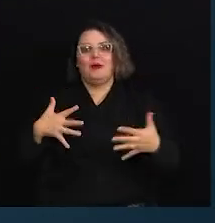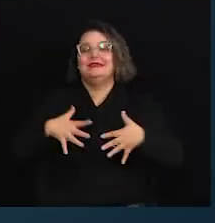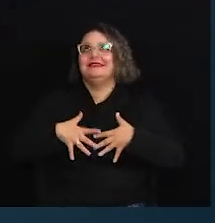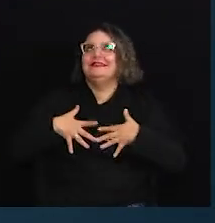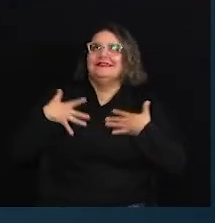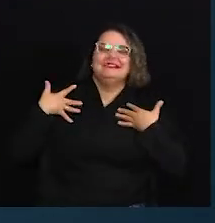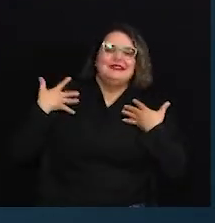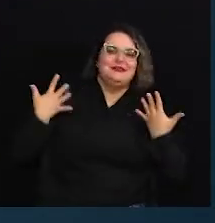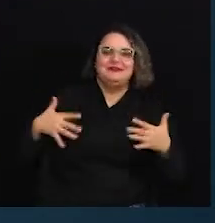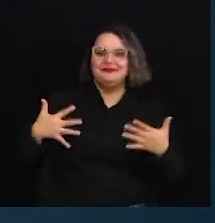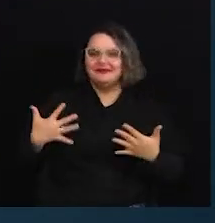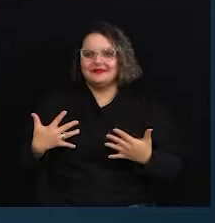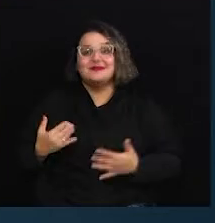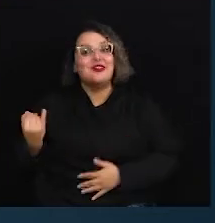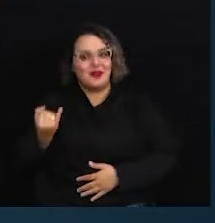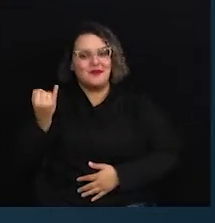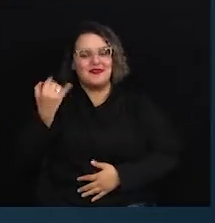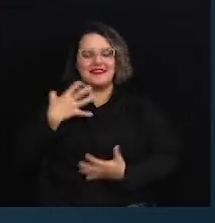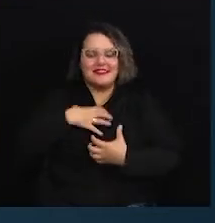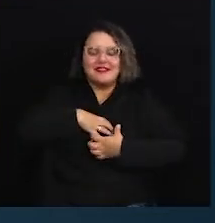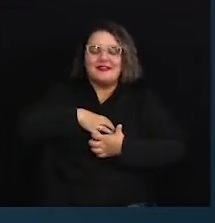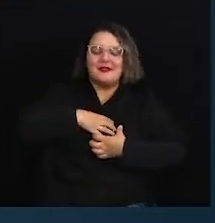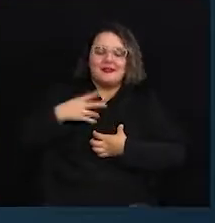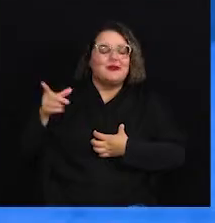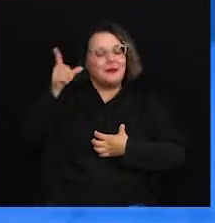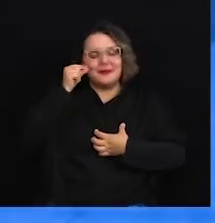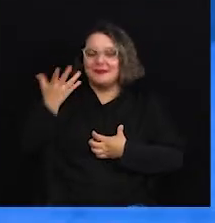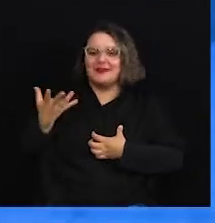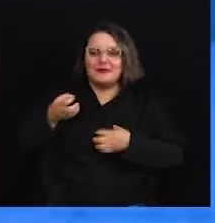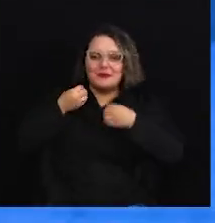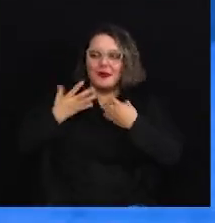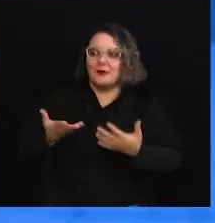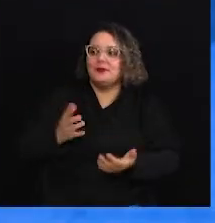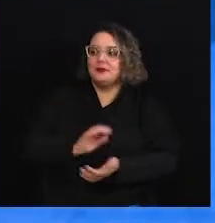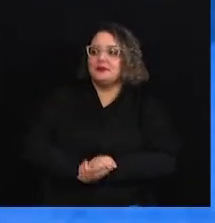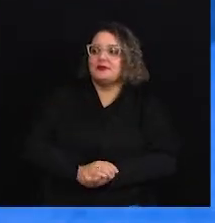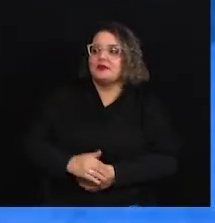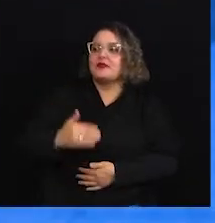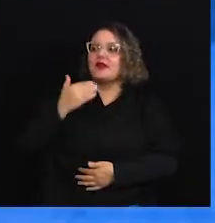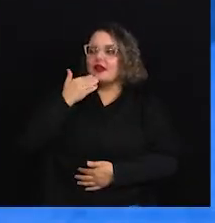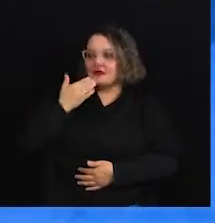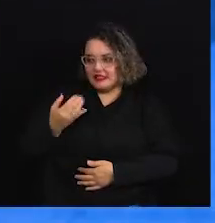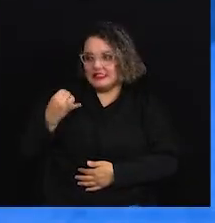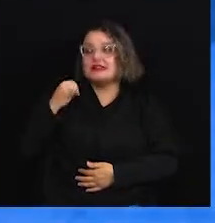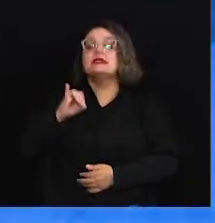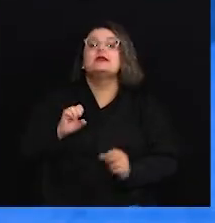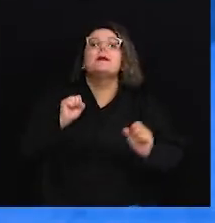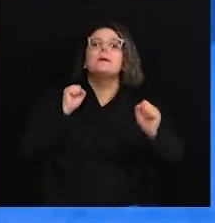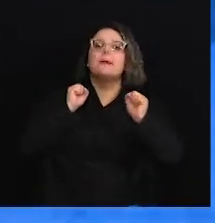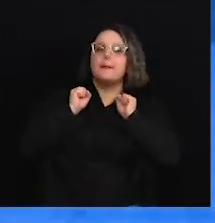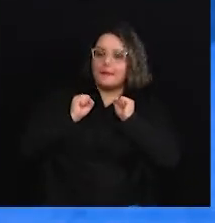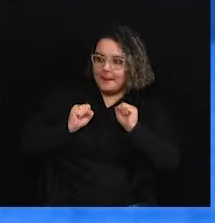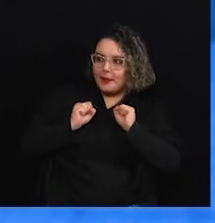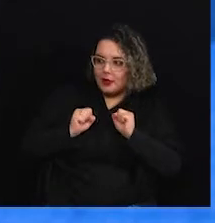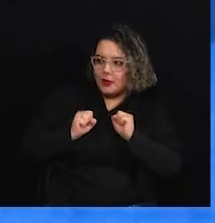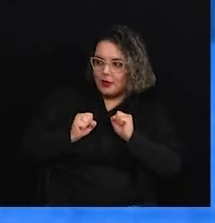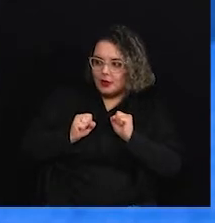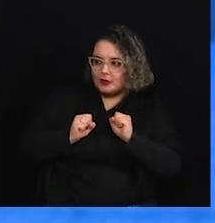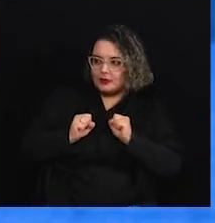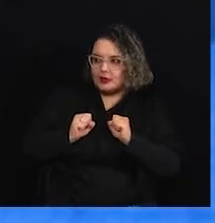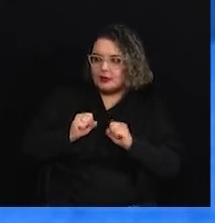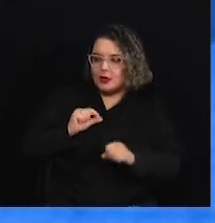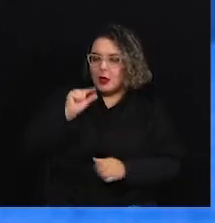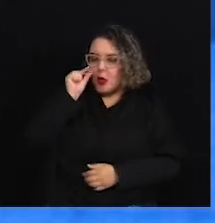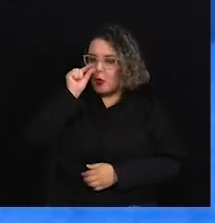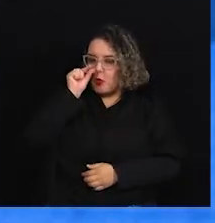fiquei super orgulhoso. Valeu a pena, sabe, aquela sensação. Então eu vou pedir, se você pode, dar só